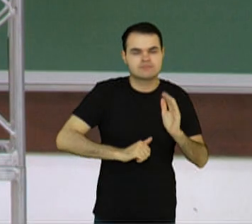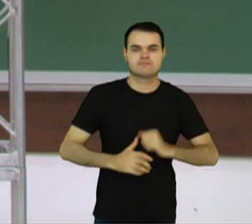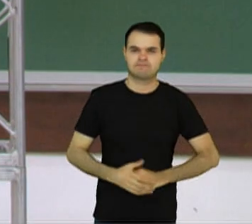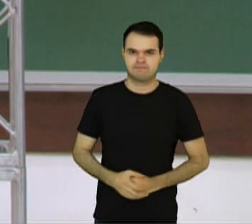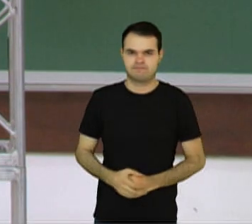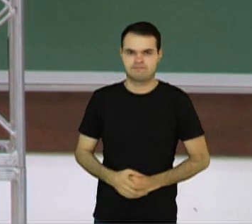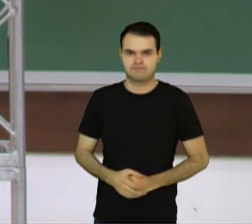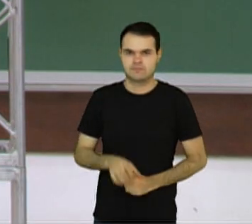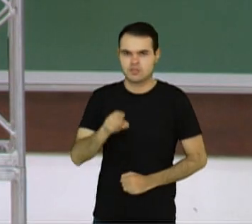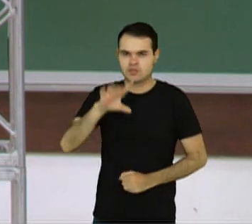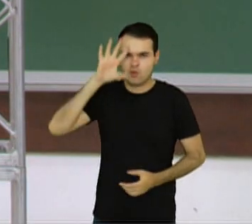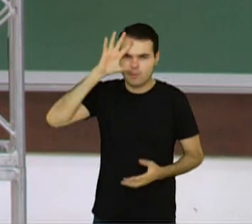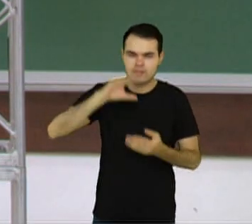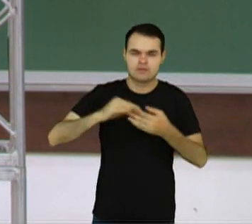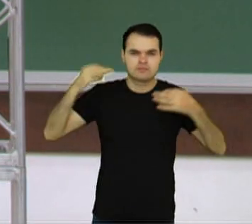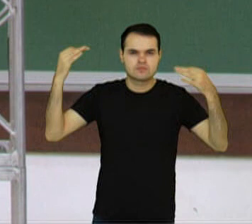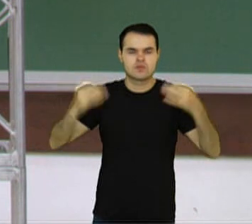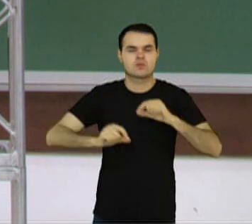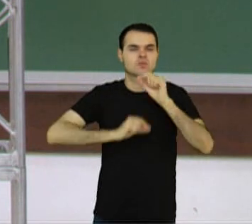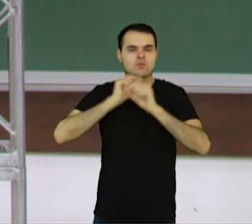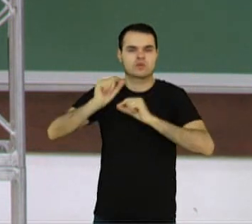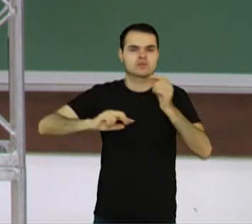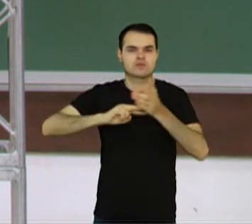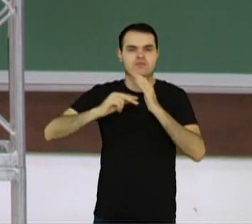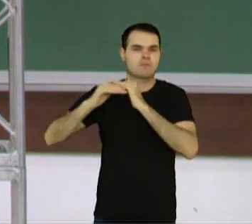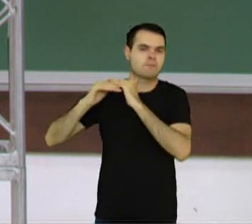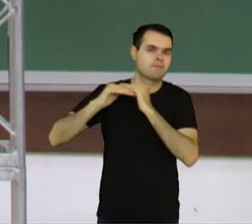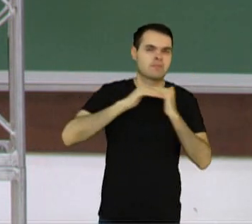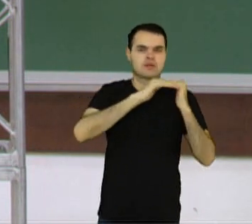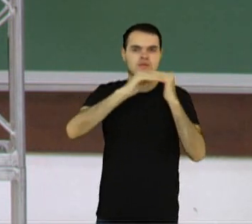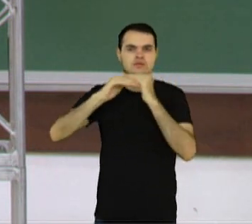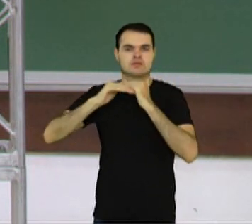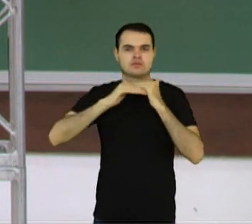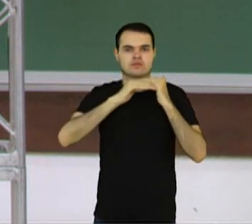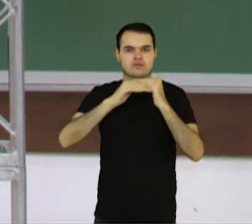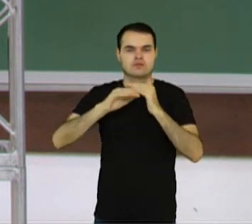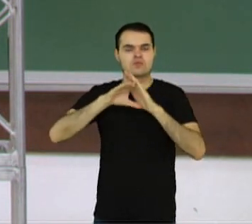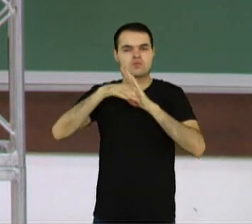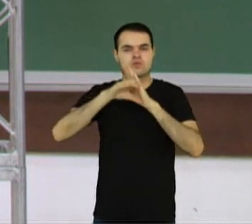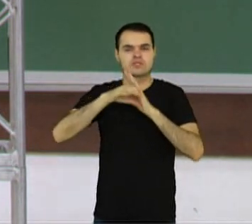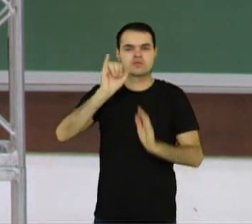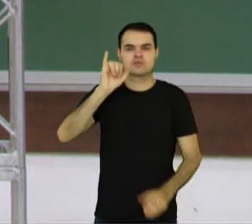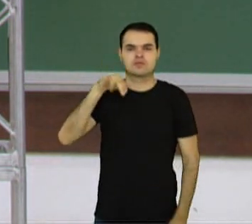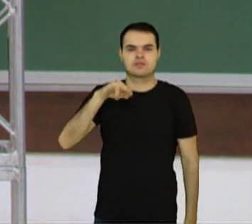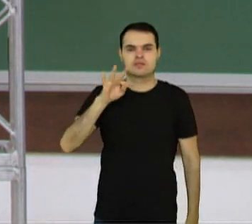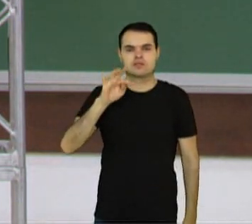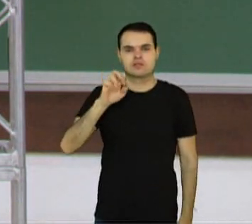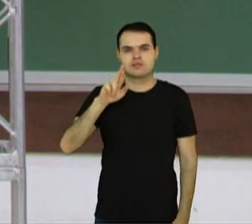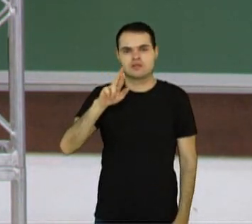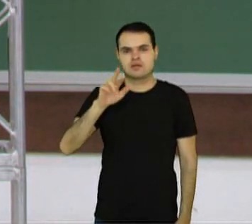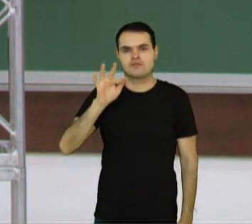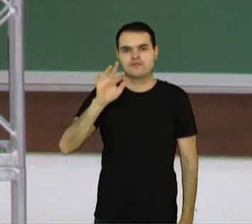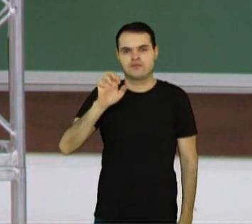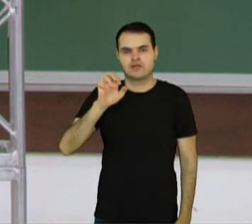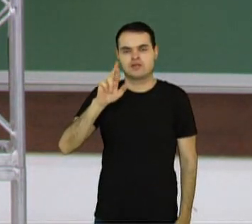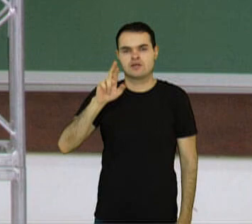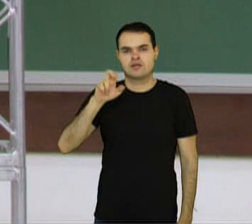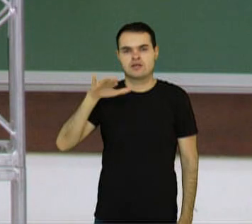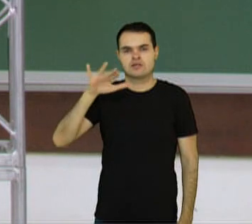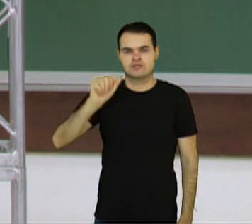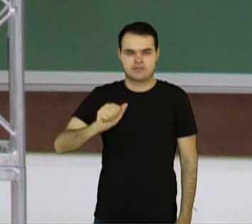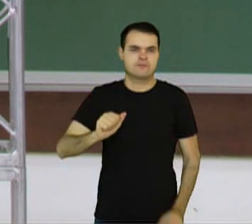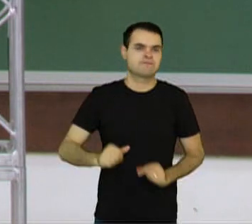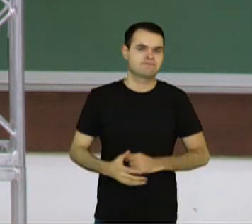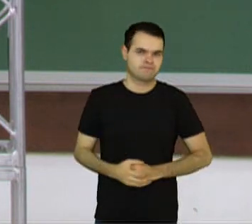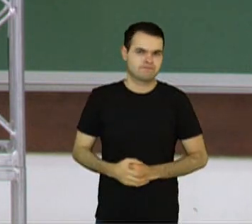você consiga compreender certinho o que é o padrão onde definimos aí o conceito de interferência, ok? Me acompanhe na tela, novamente aqui,